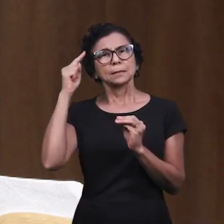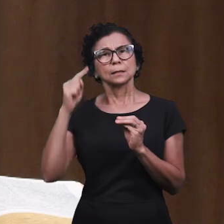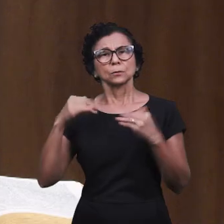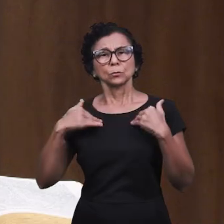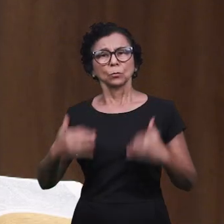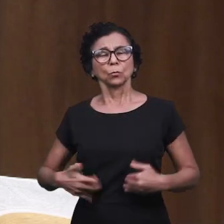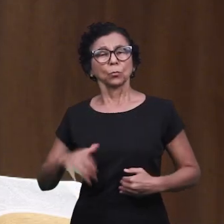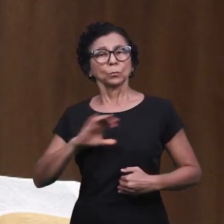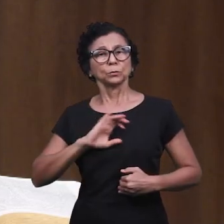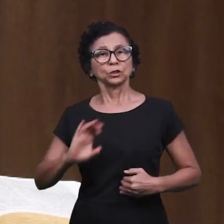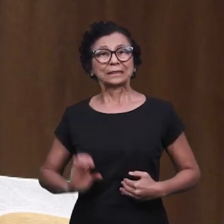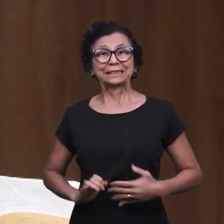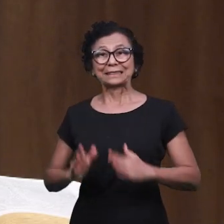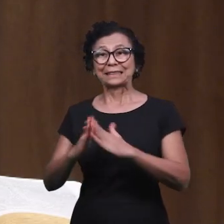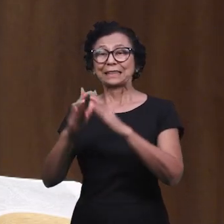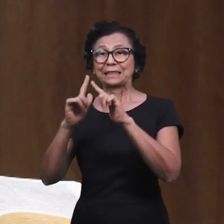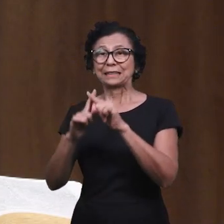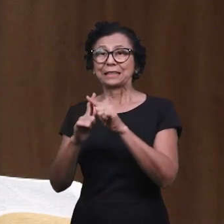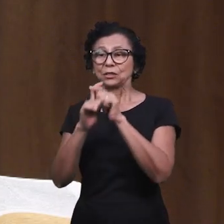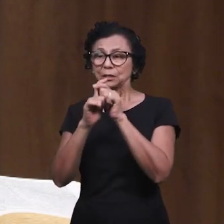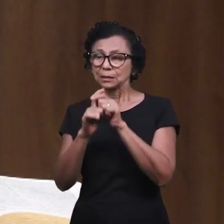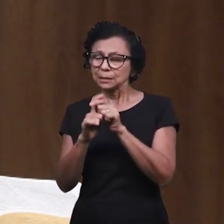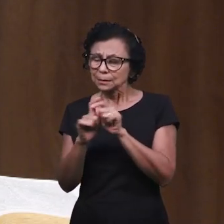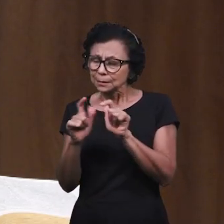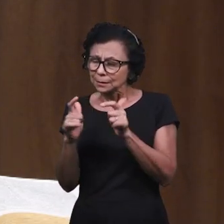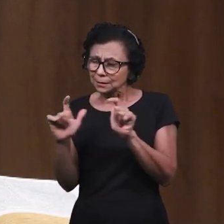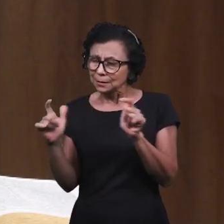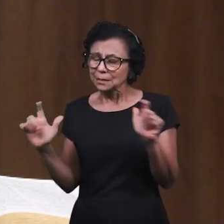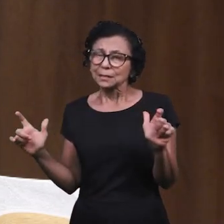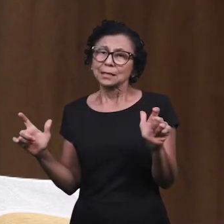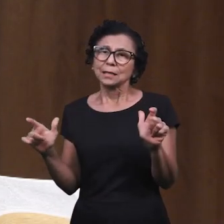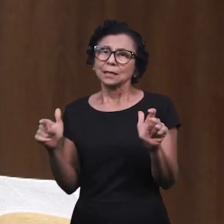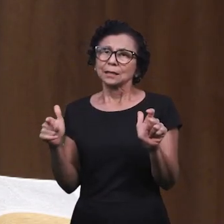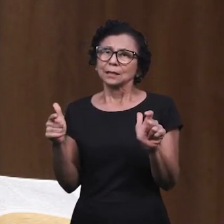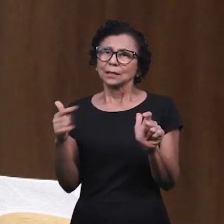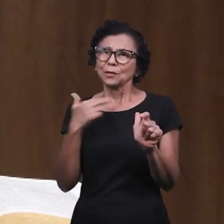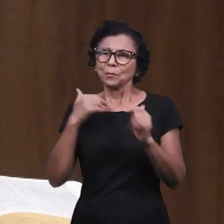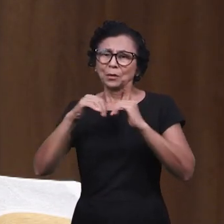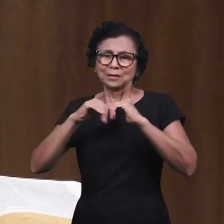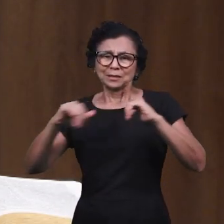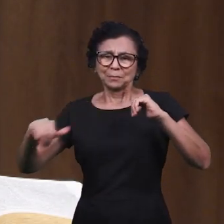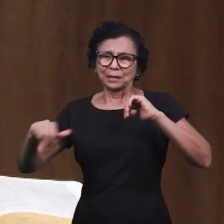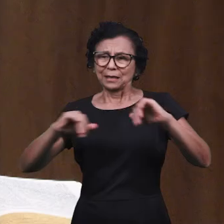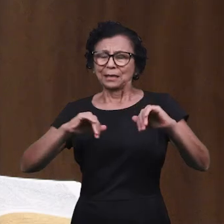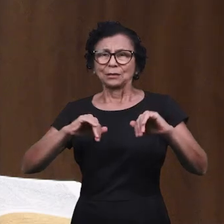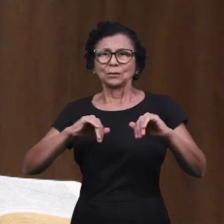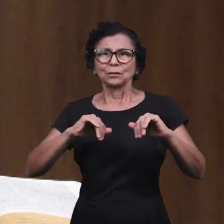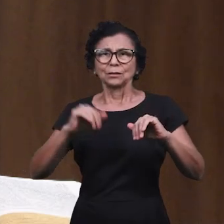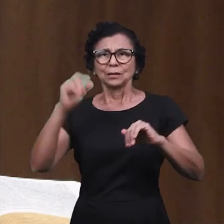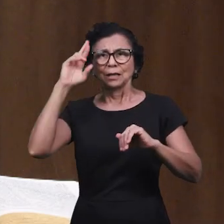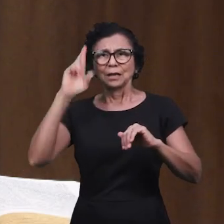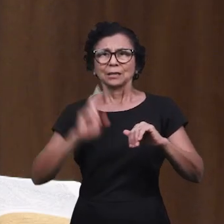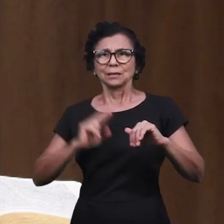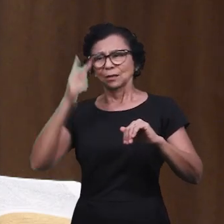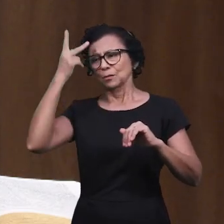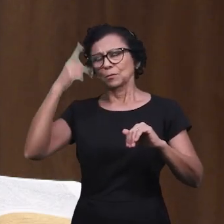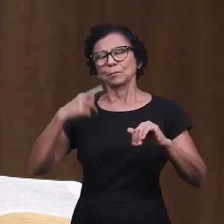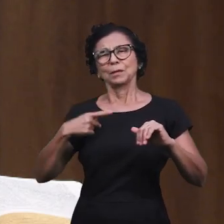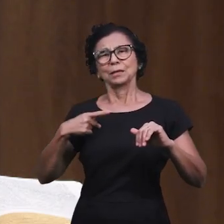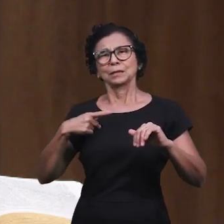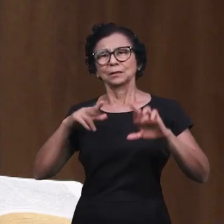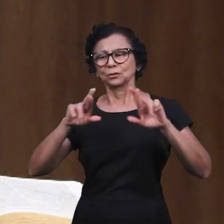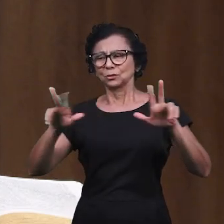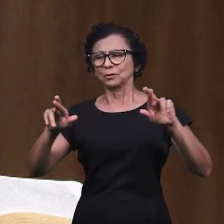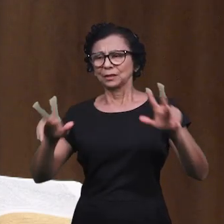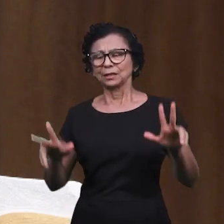Um corpo, ele não pode subsistir se ele estiver dividido, mas um corpo, ele só existe se ele estiver unidos,